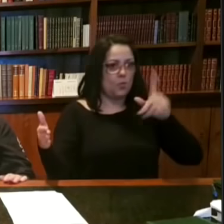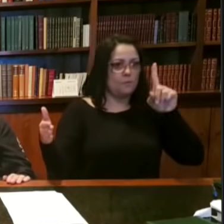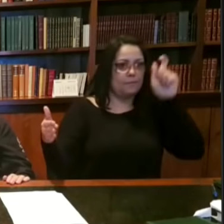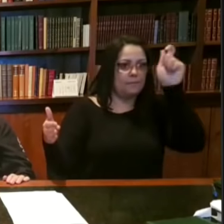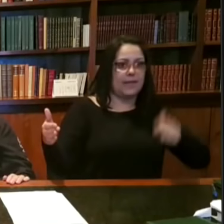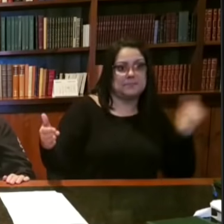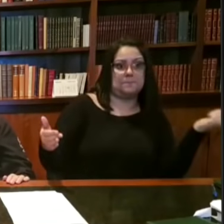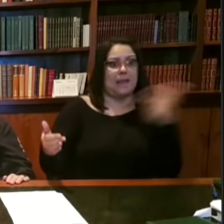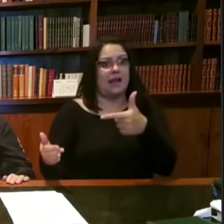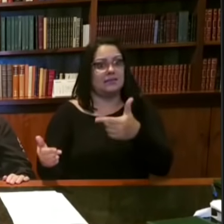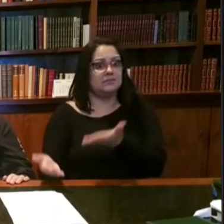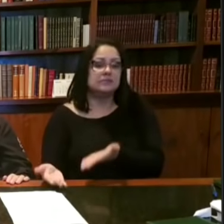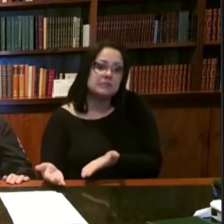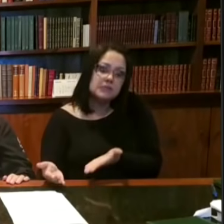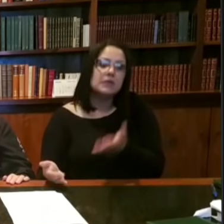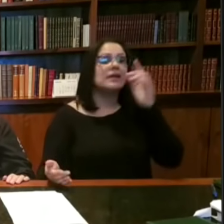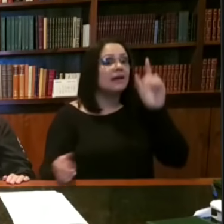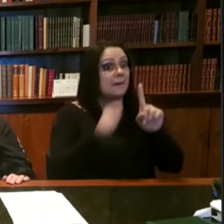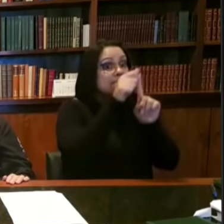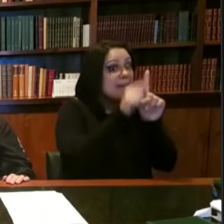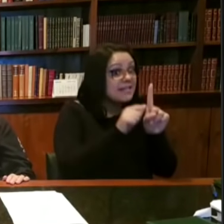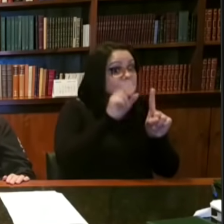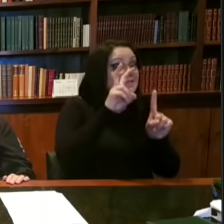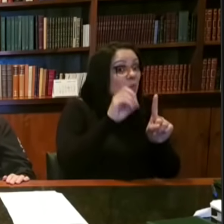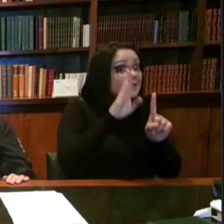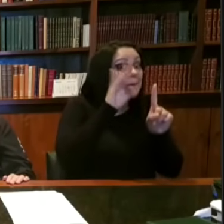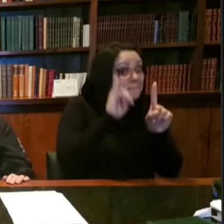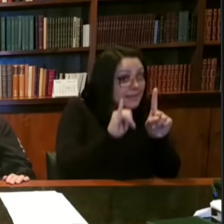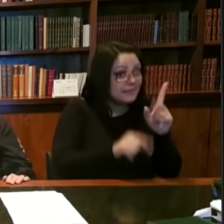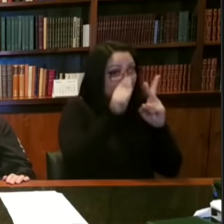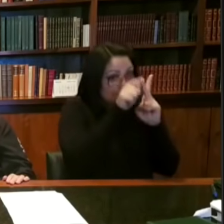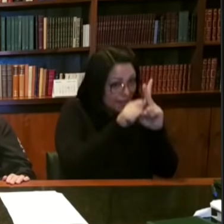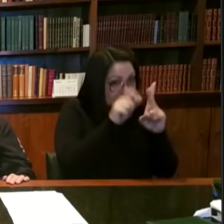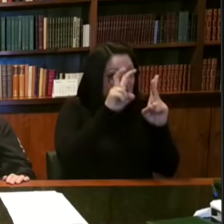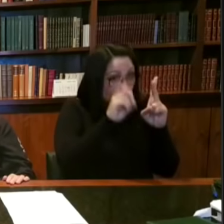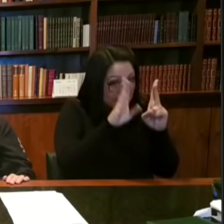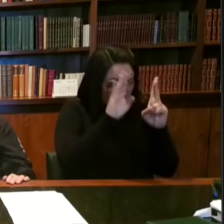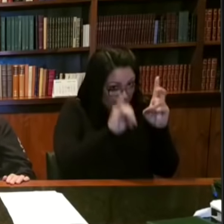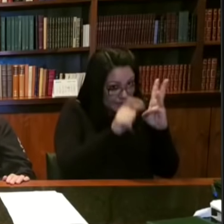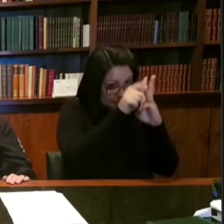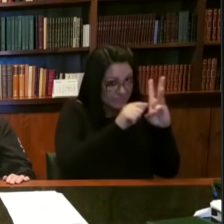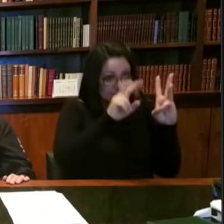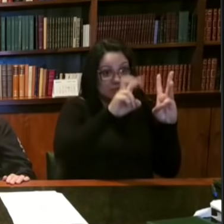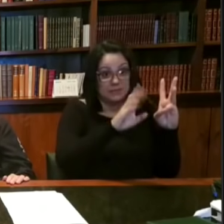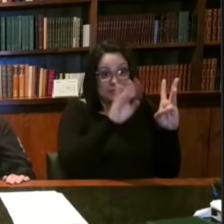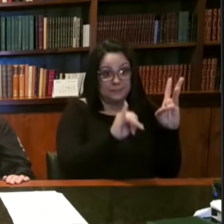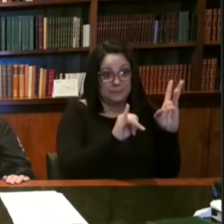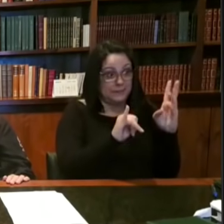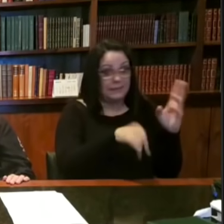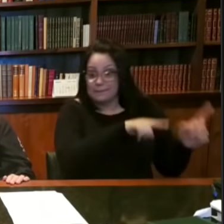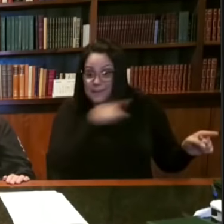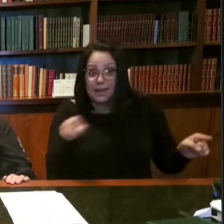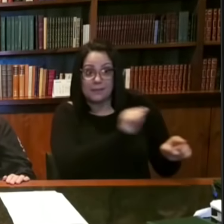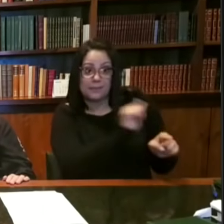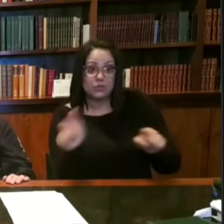bilhões com o 13º. Nós estamos gastando 50 bilhões por mês com essa emergência. Então, a prioridade, como você perguntou,